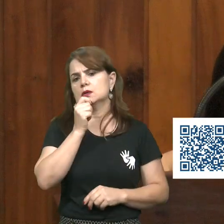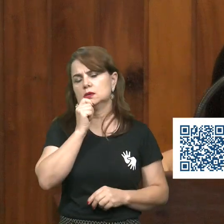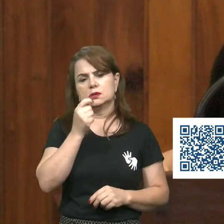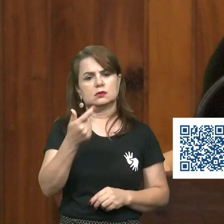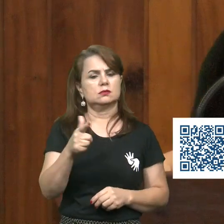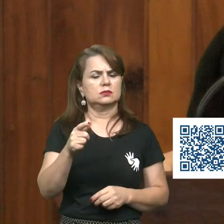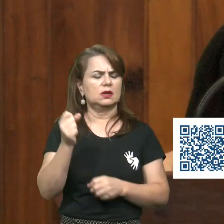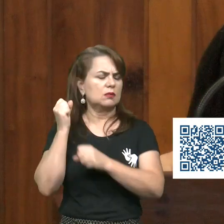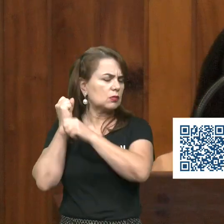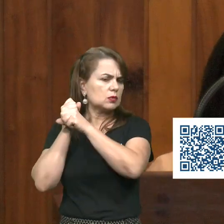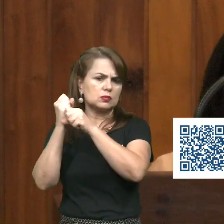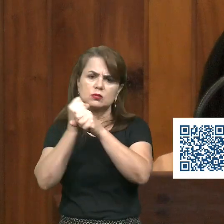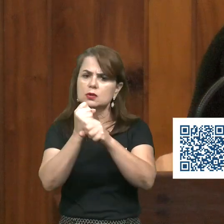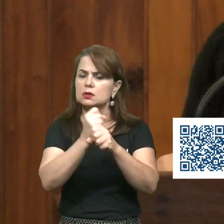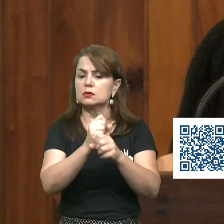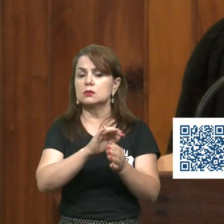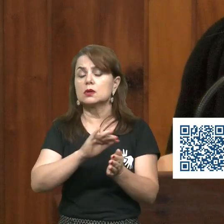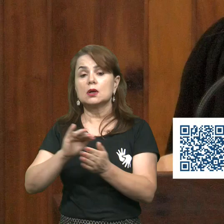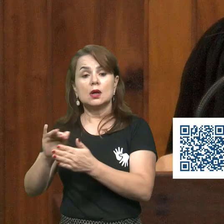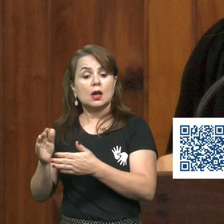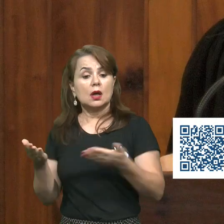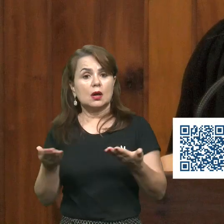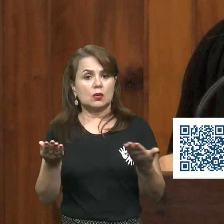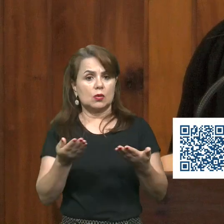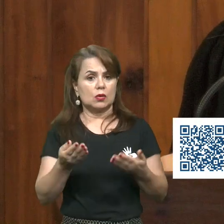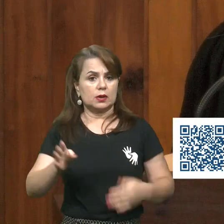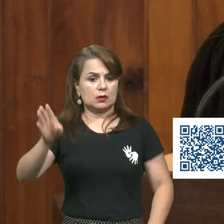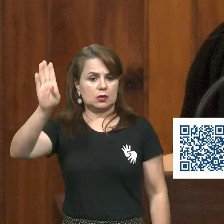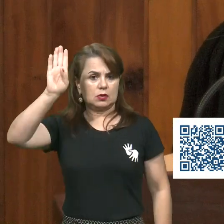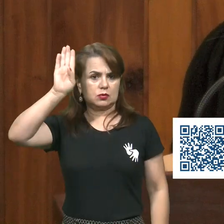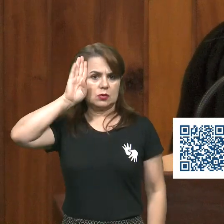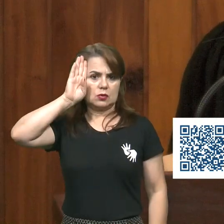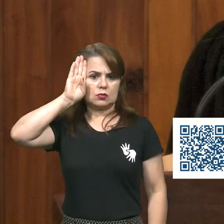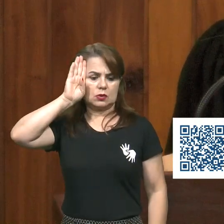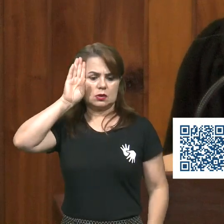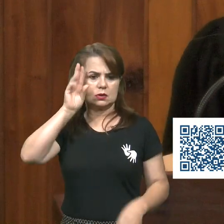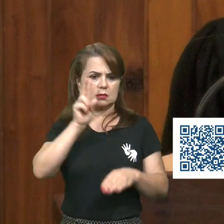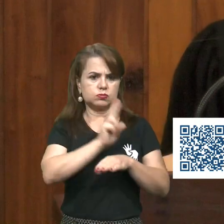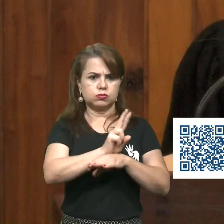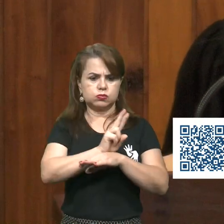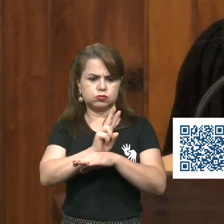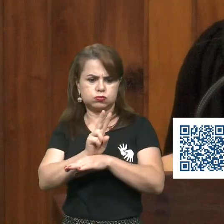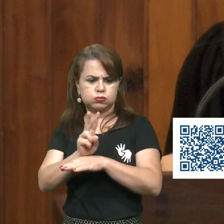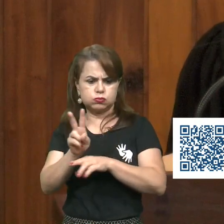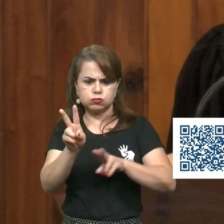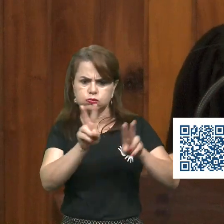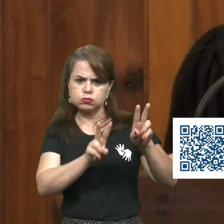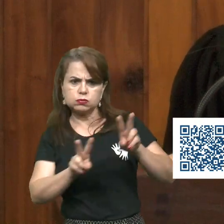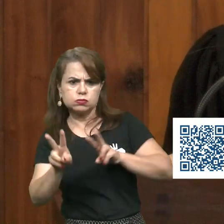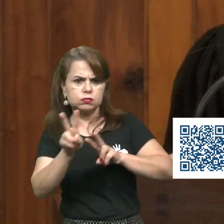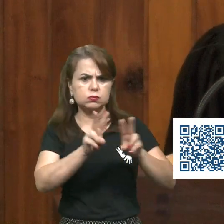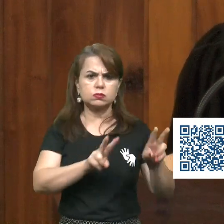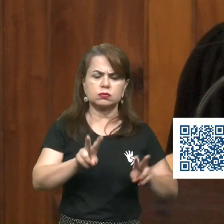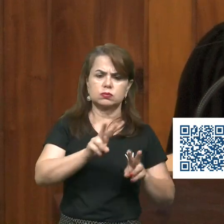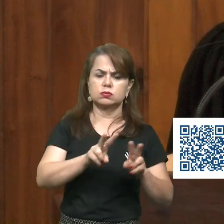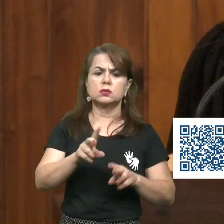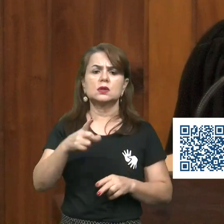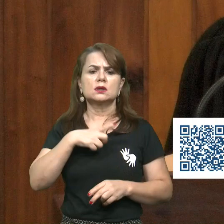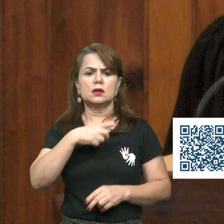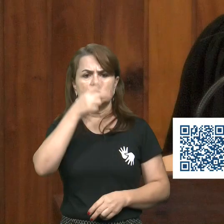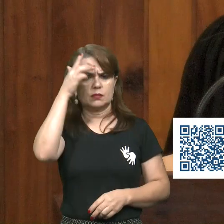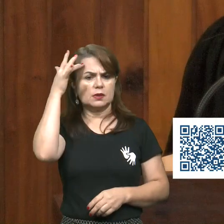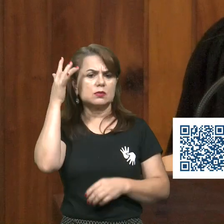caso da vigilância patrimonial, a gente sabe que tem vigias que dobra turno, redobra